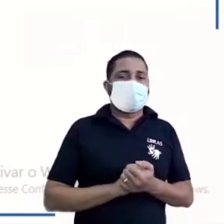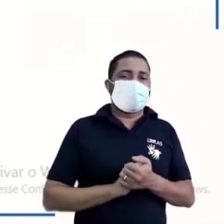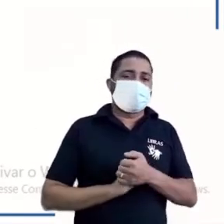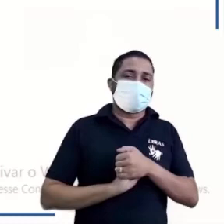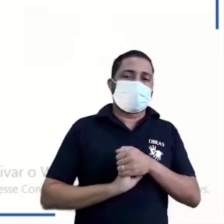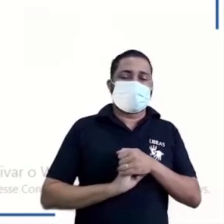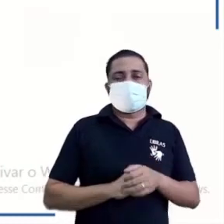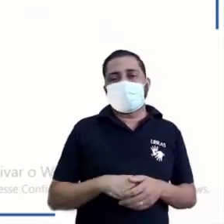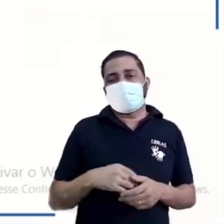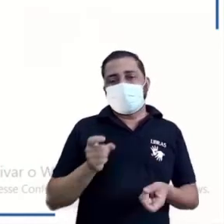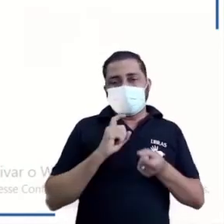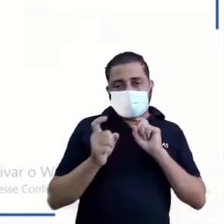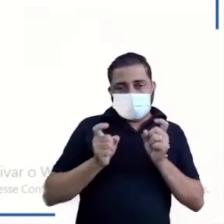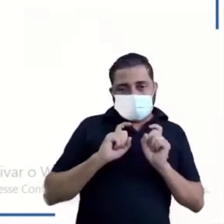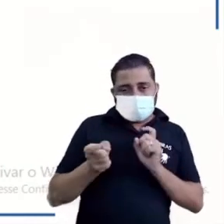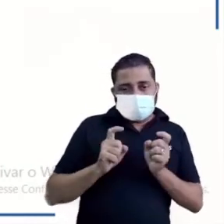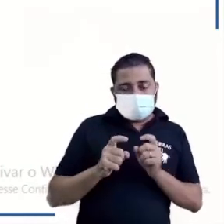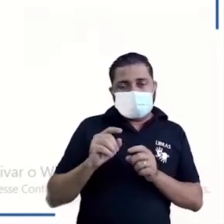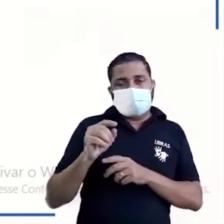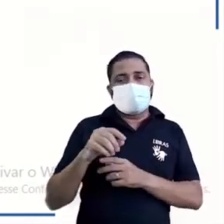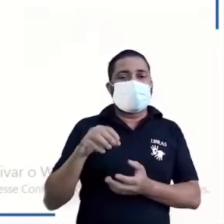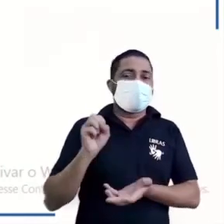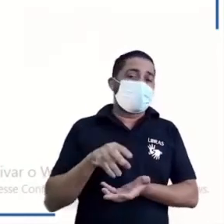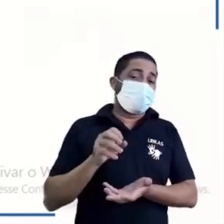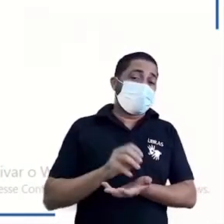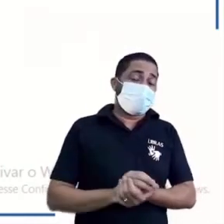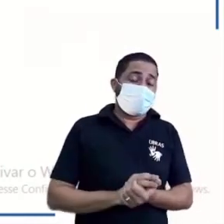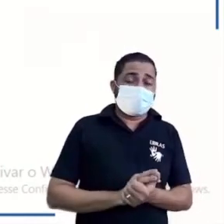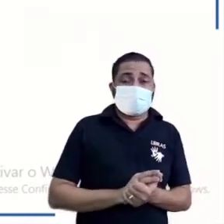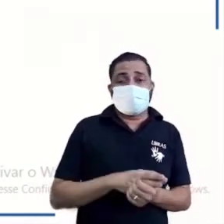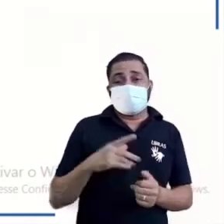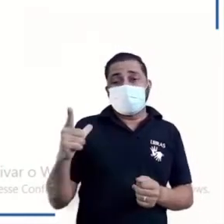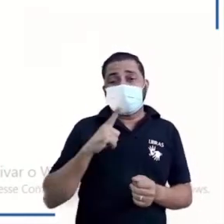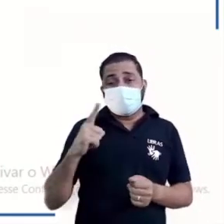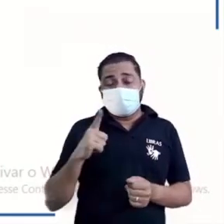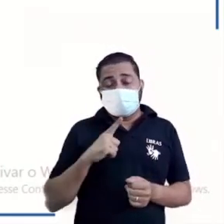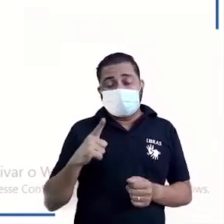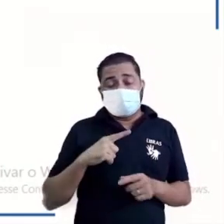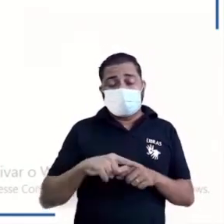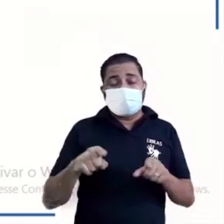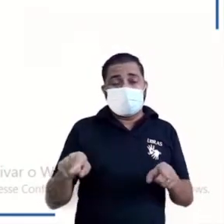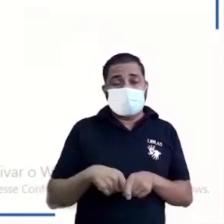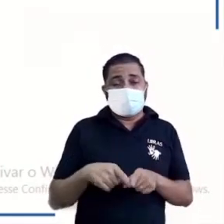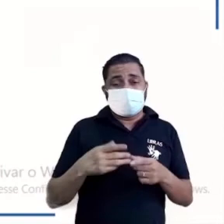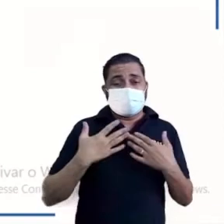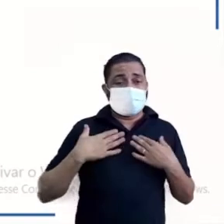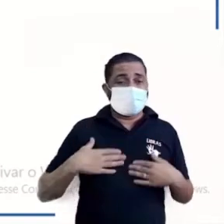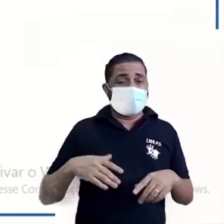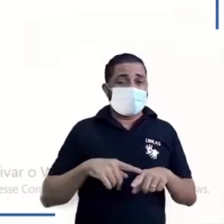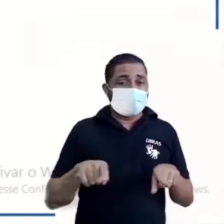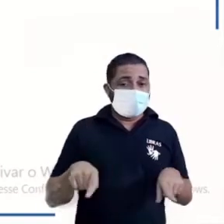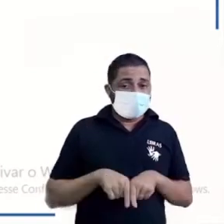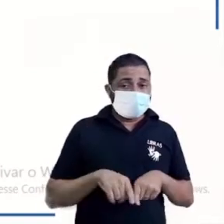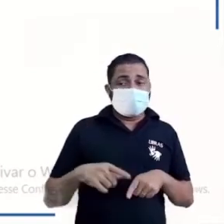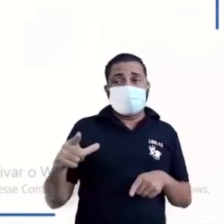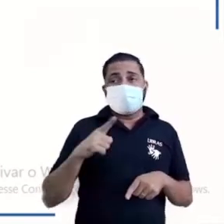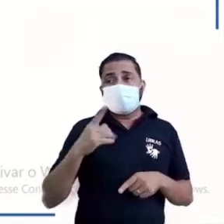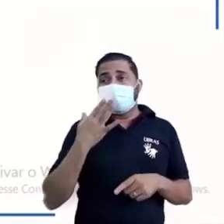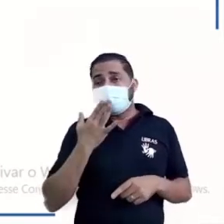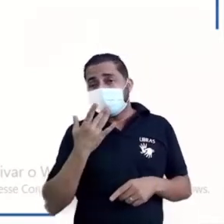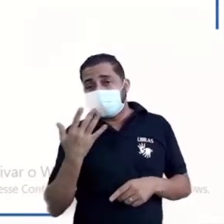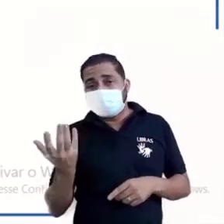isso discutindo no nosso e-book, né? Então nós temos um ambiente, uma sala de estar, onde você tem